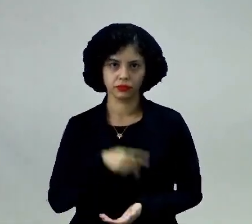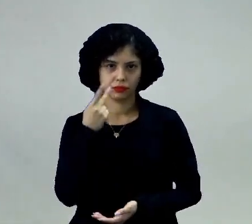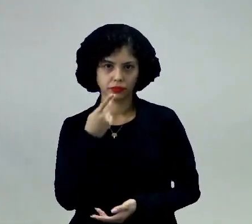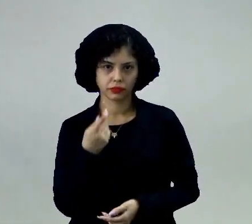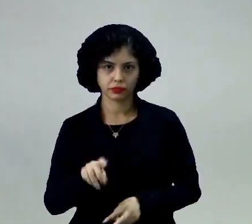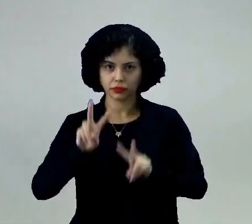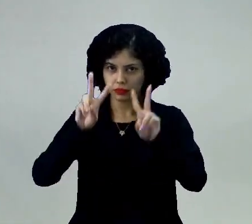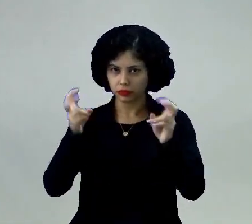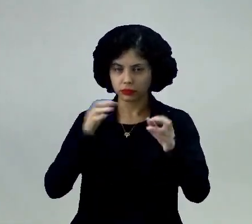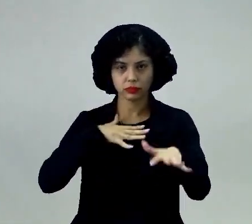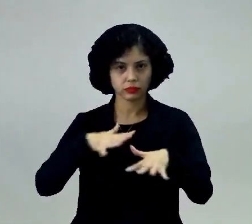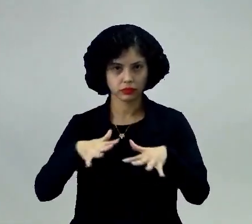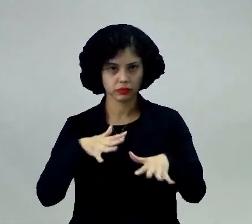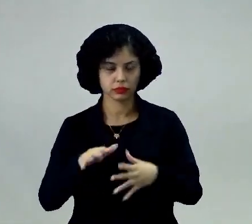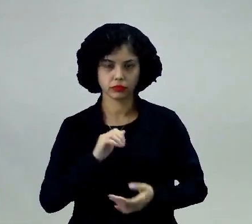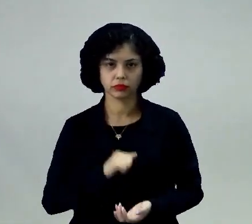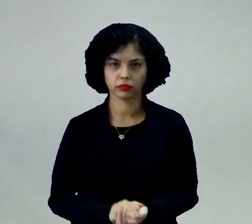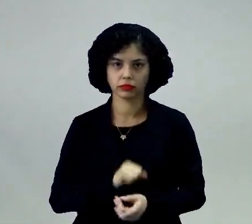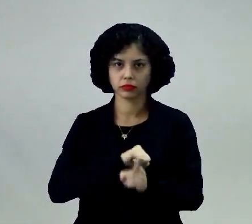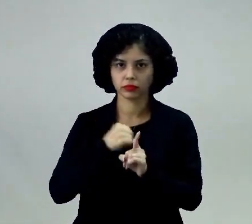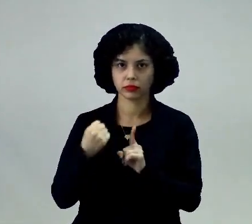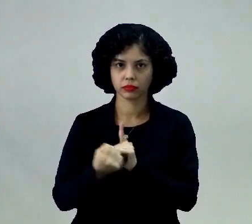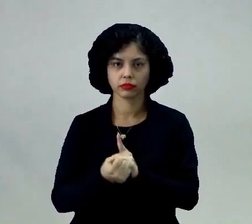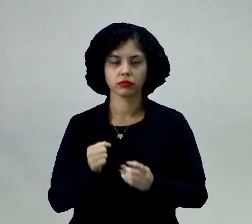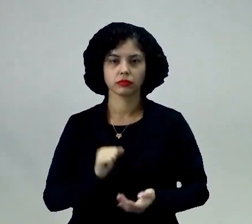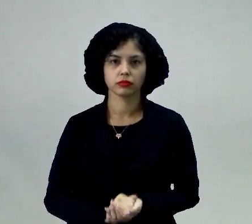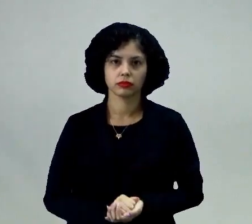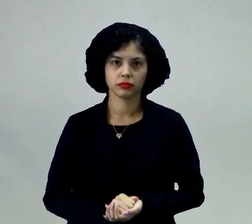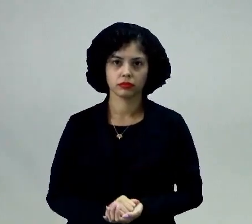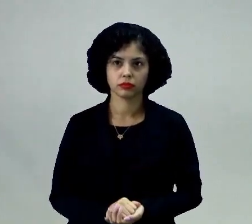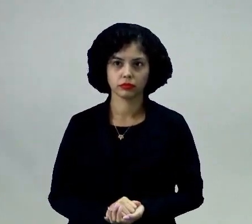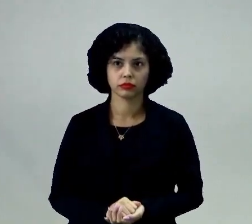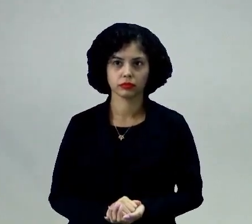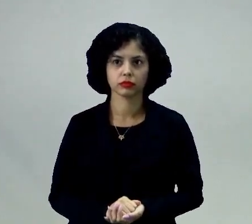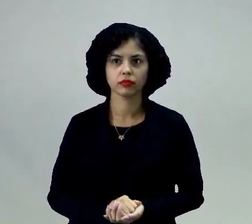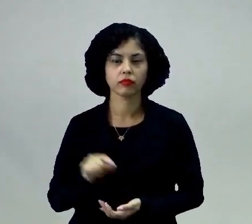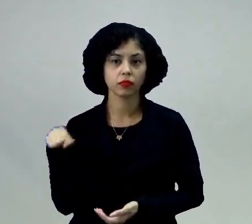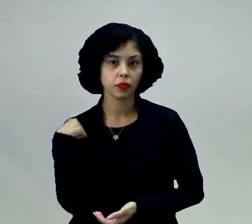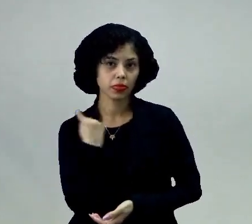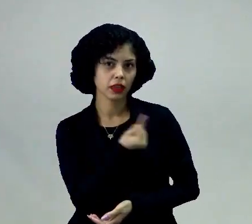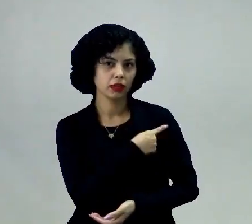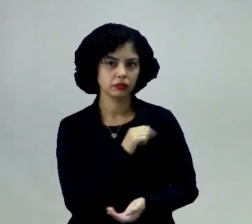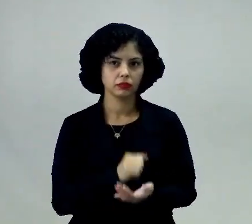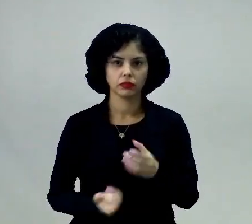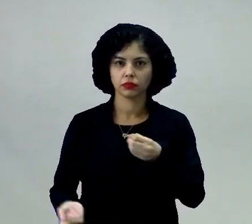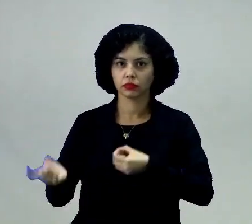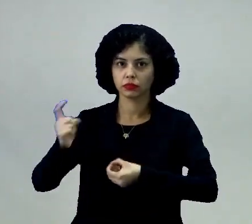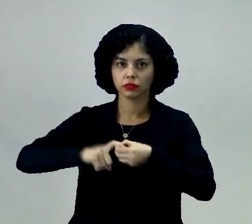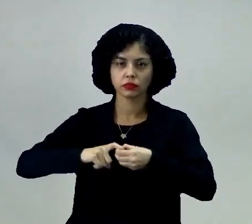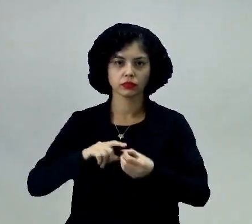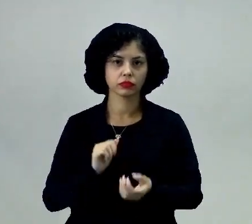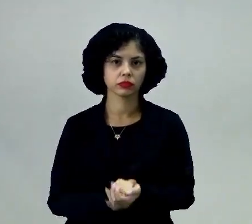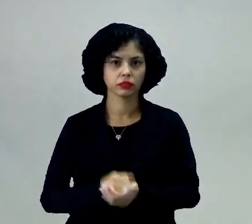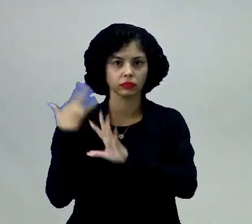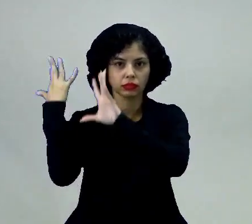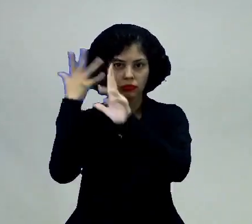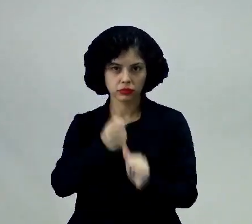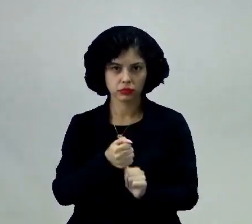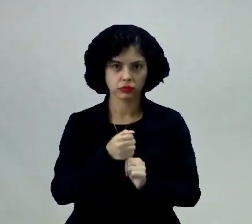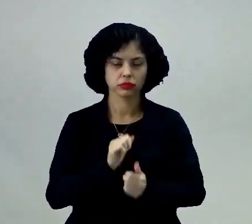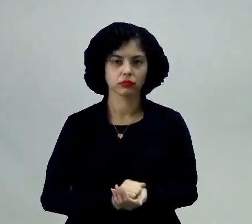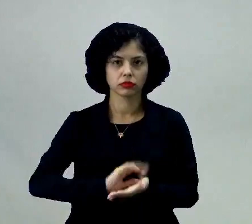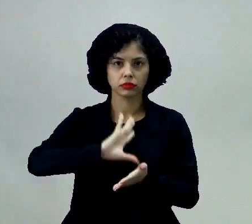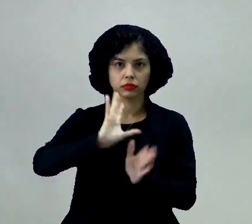respeito dos movimentos sociais. E é interessante, digamos assim, nós retomarmos, relembrar,